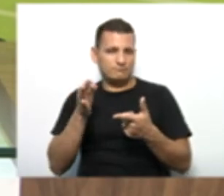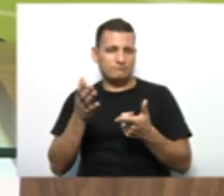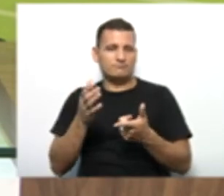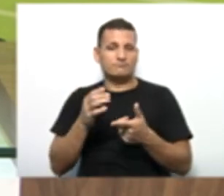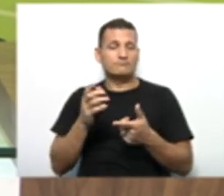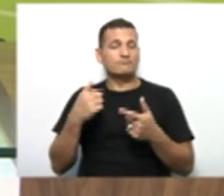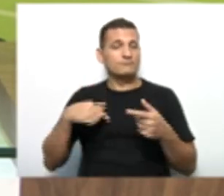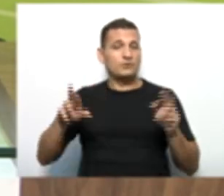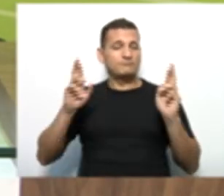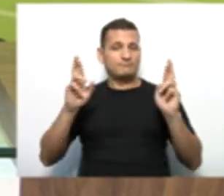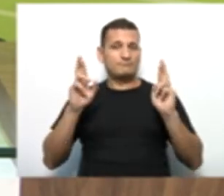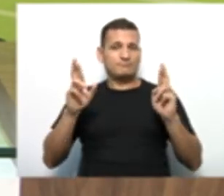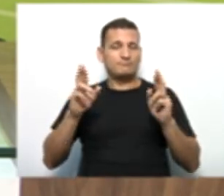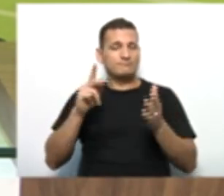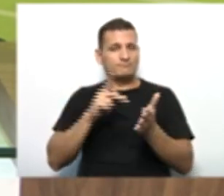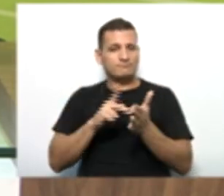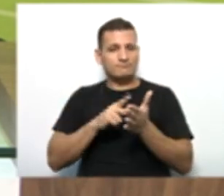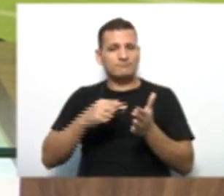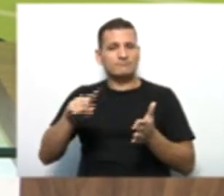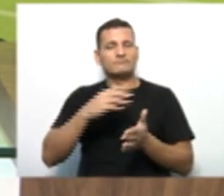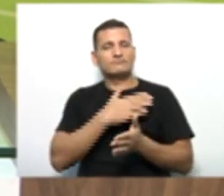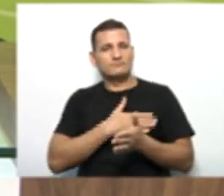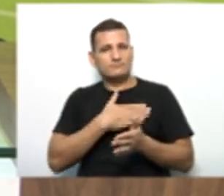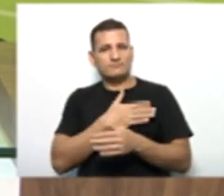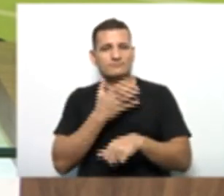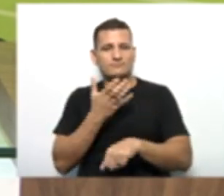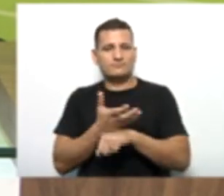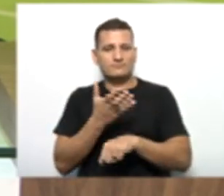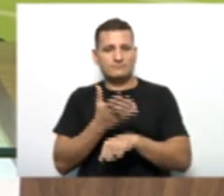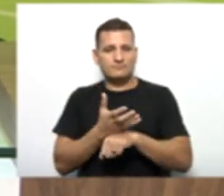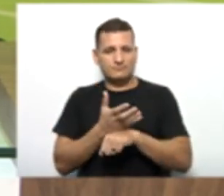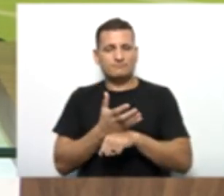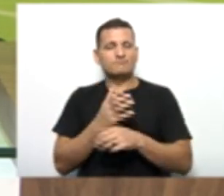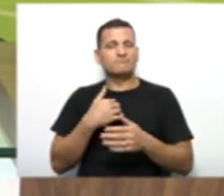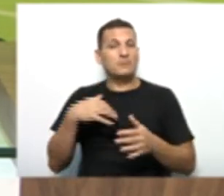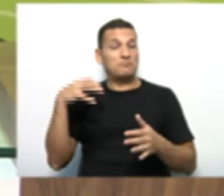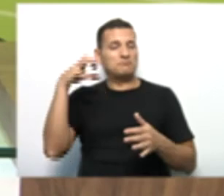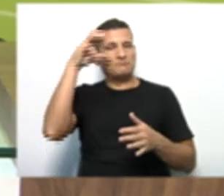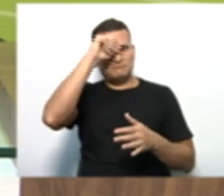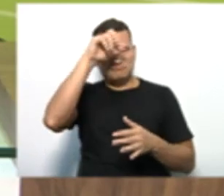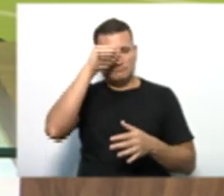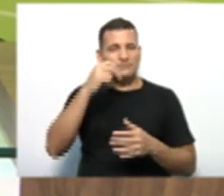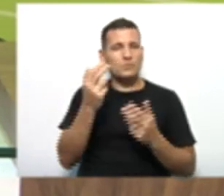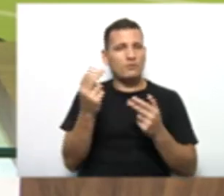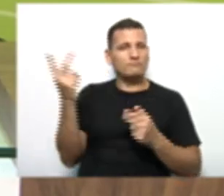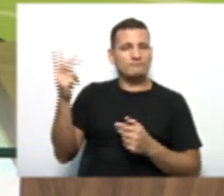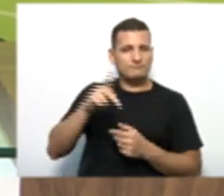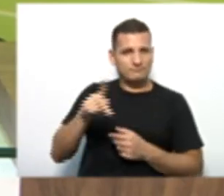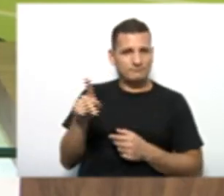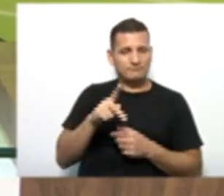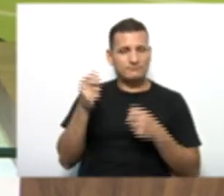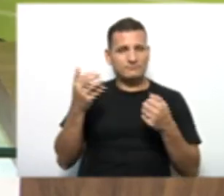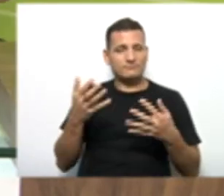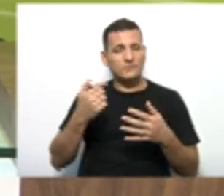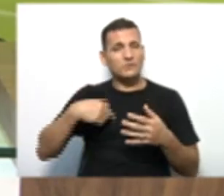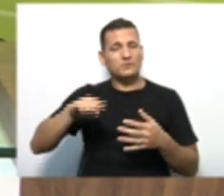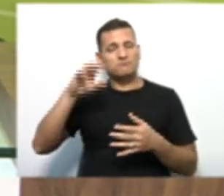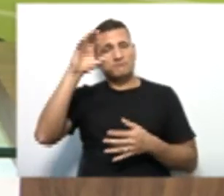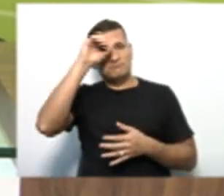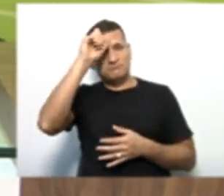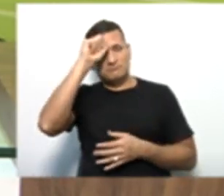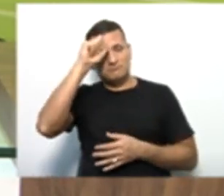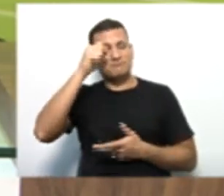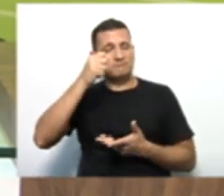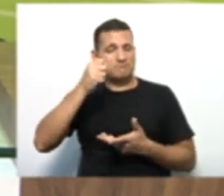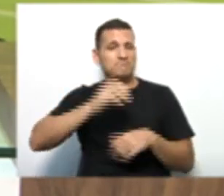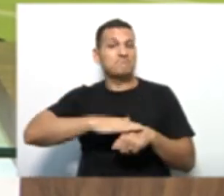esperamos realmente que vocês tenham gostado da nossa disciplina. Foi um grande aprendizado para a gente. Como o professor Wesley falou, nós aprendemos muito mais do que